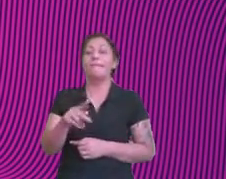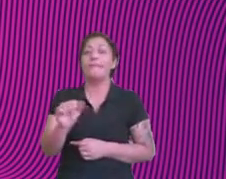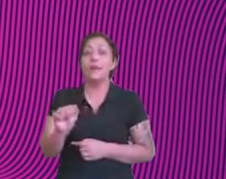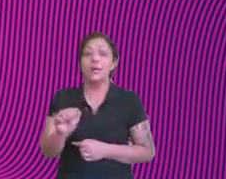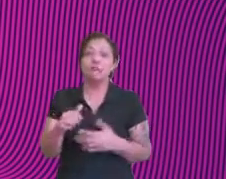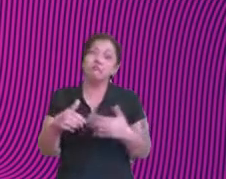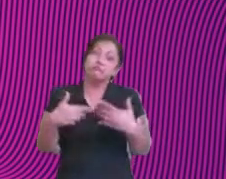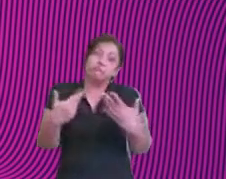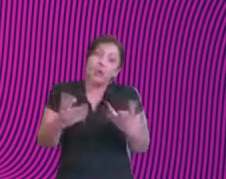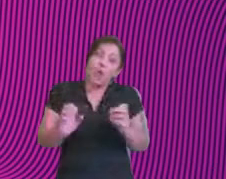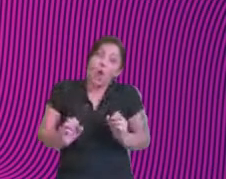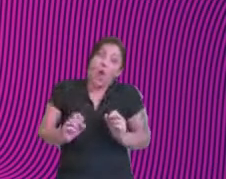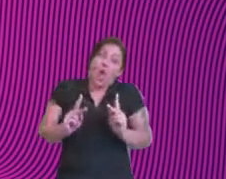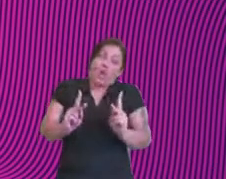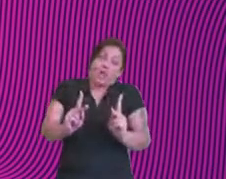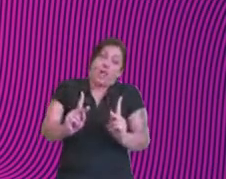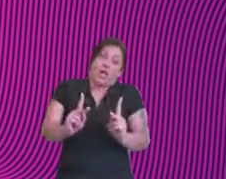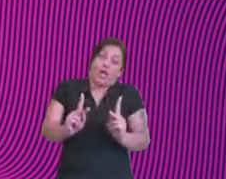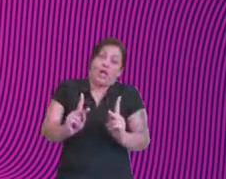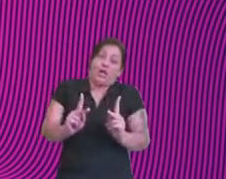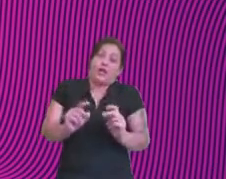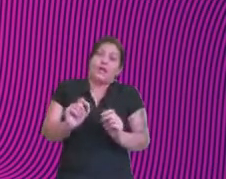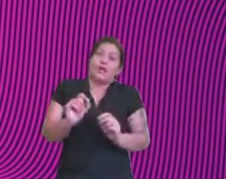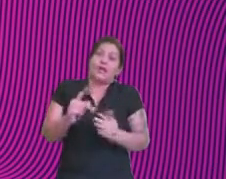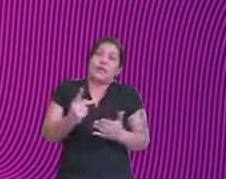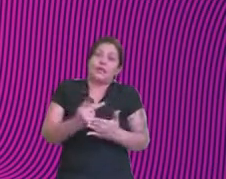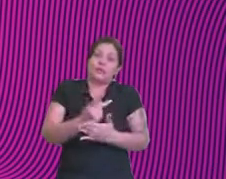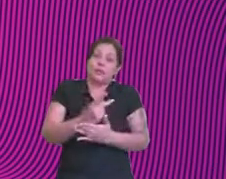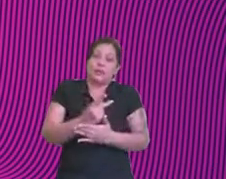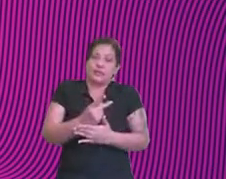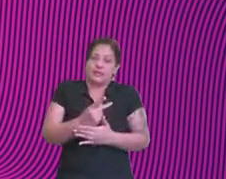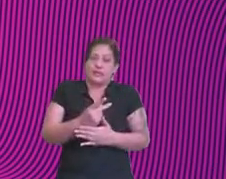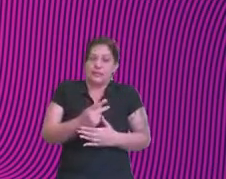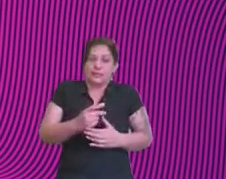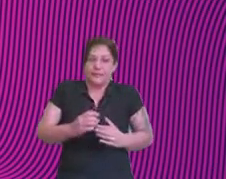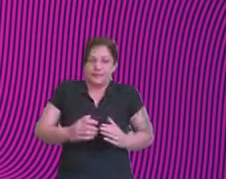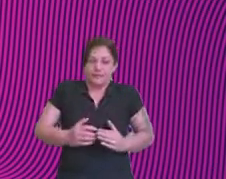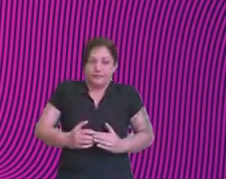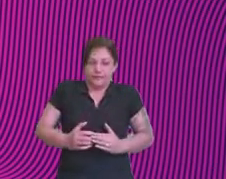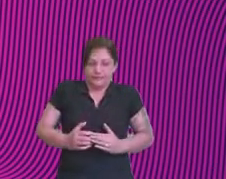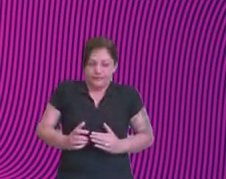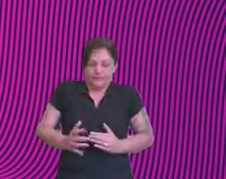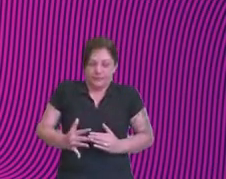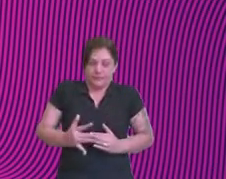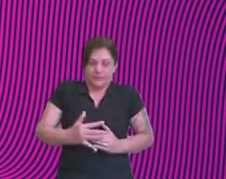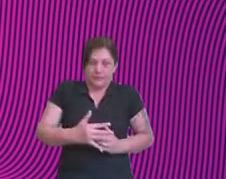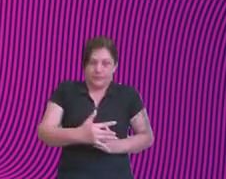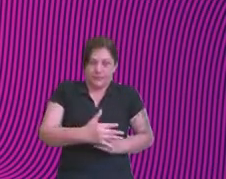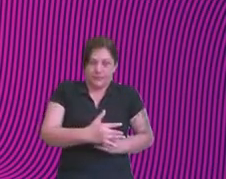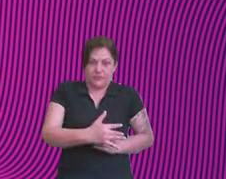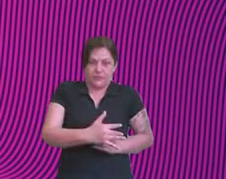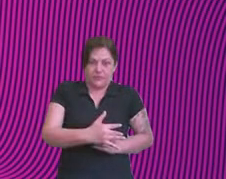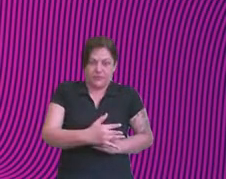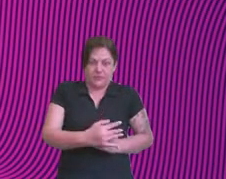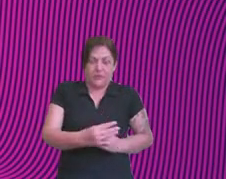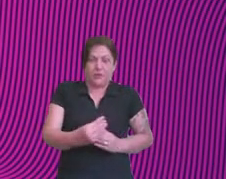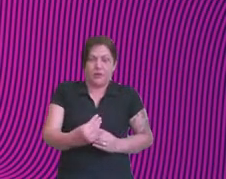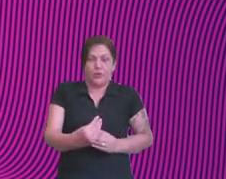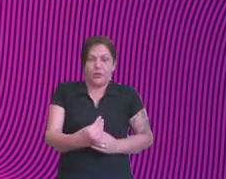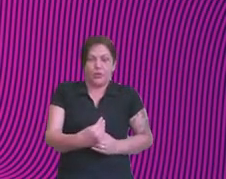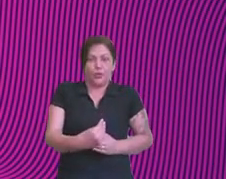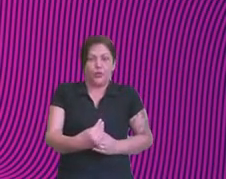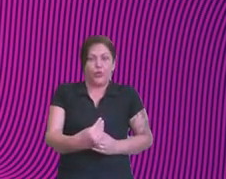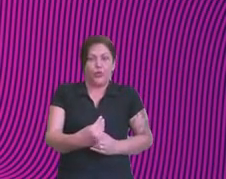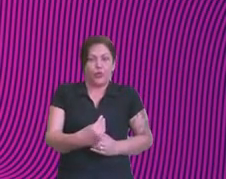com a terapia intraperitoneal, tá? Mas, assim, fica como opção para essa paciente o tratamento com